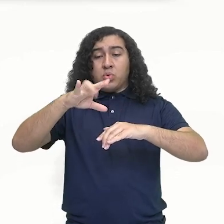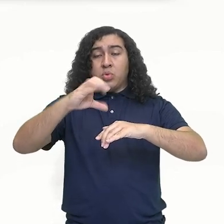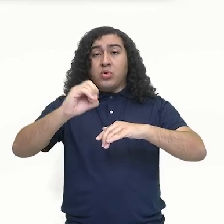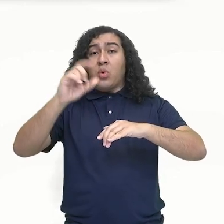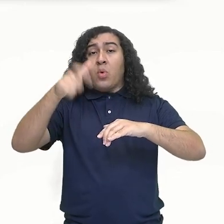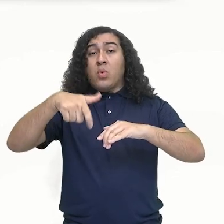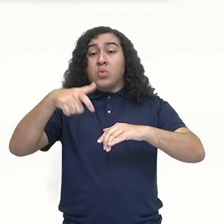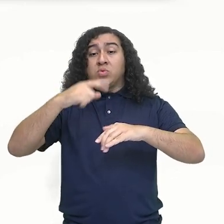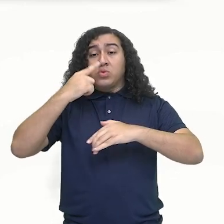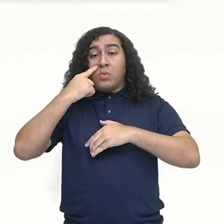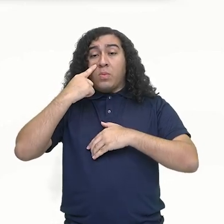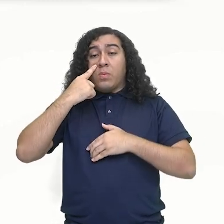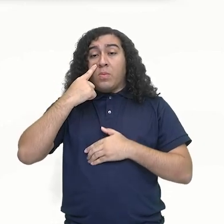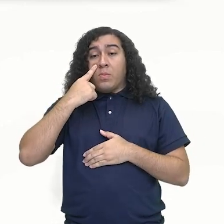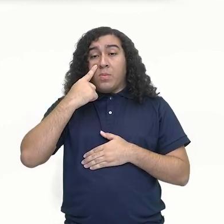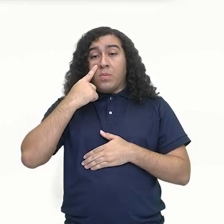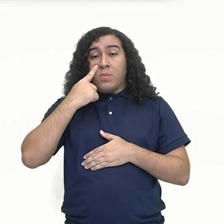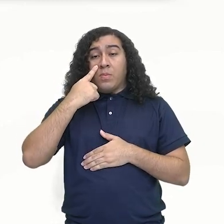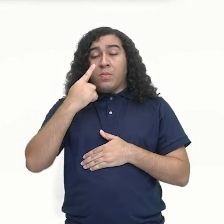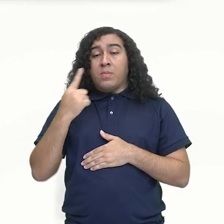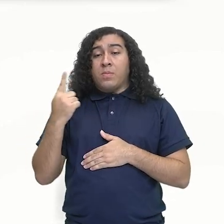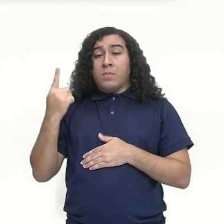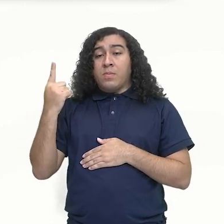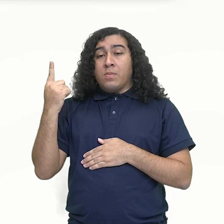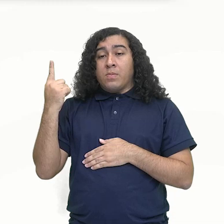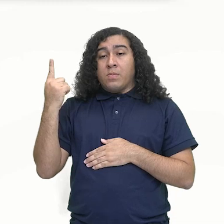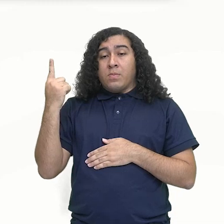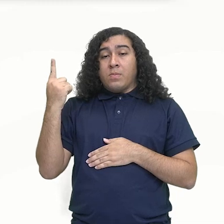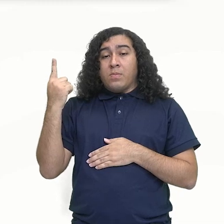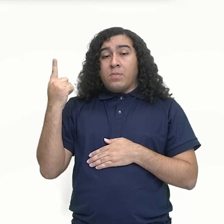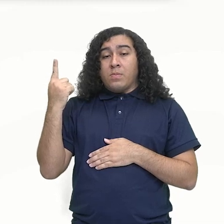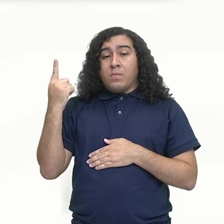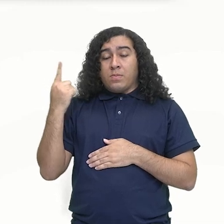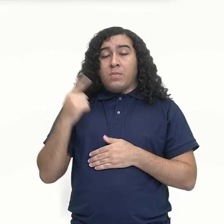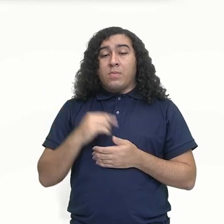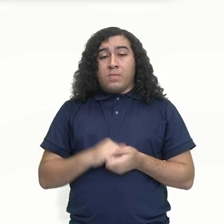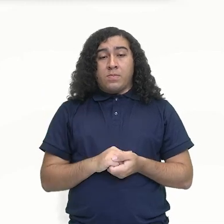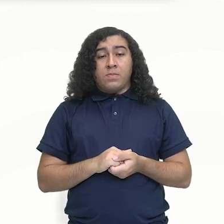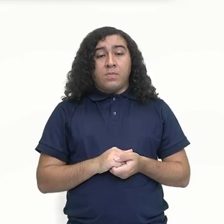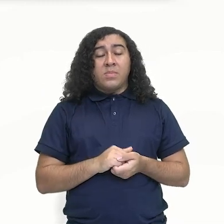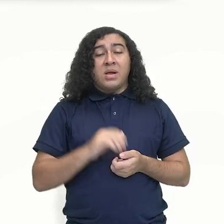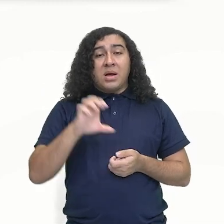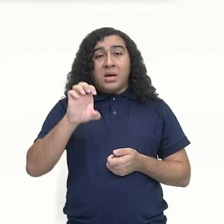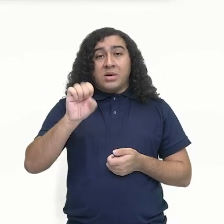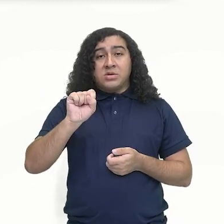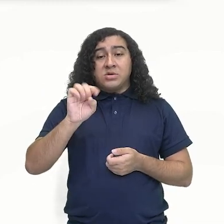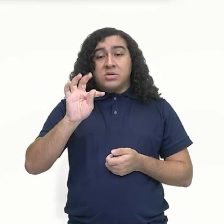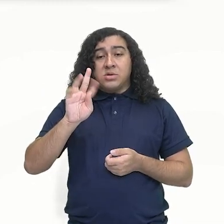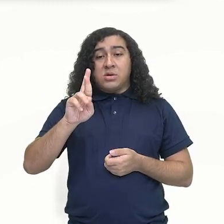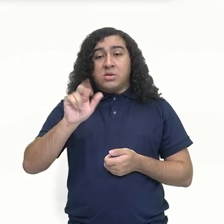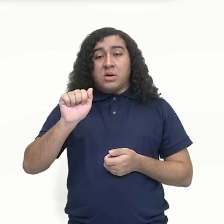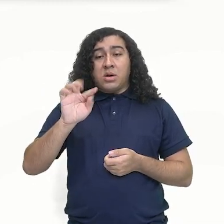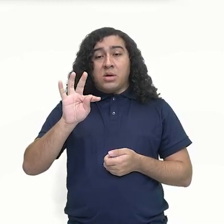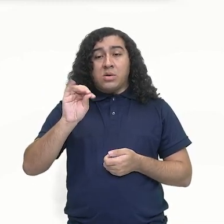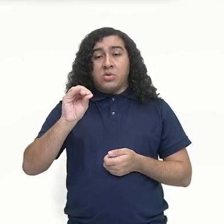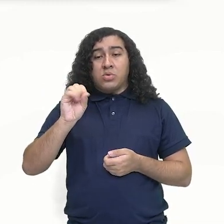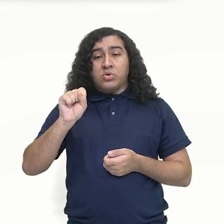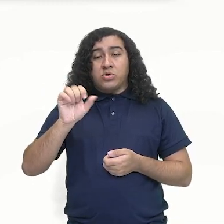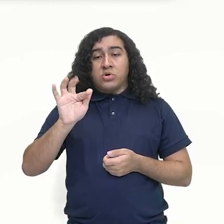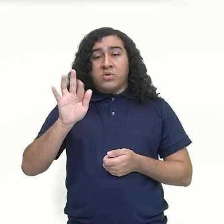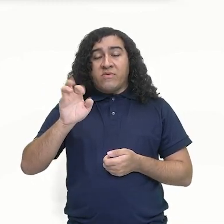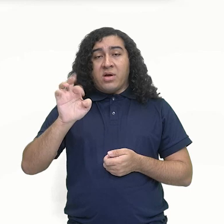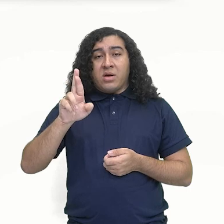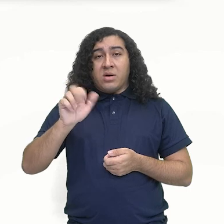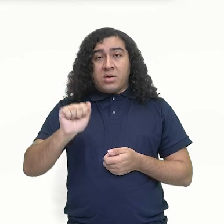essa camada aí na estratosfera, certo? Então, nós vamos encontrar essa camada que vai proteger